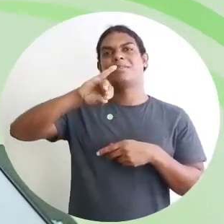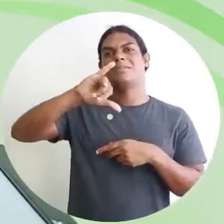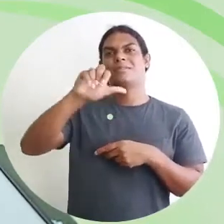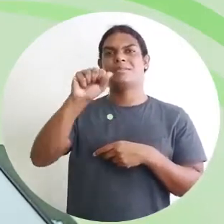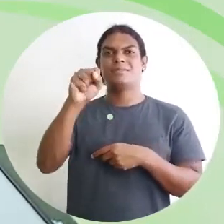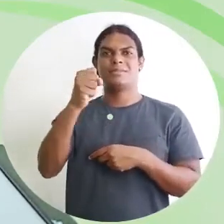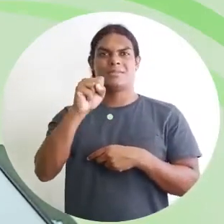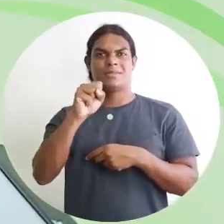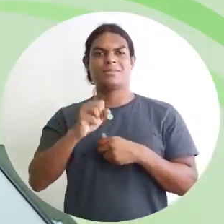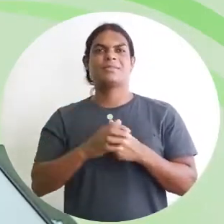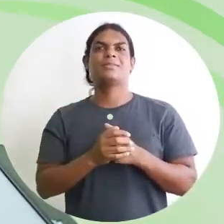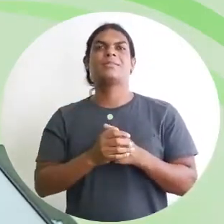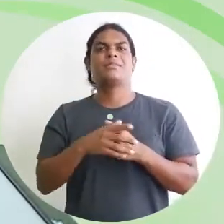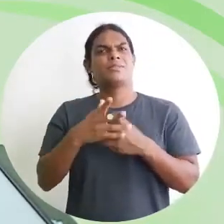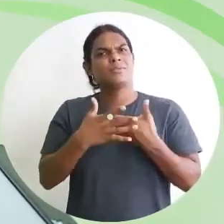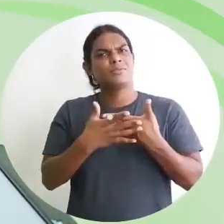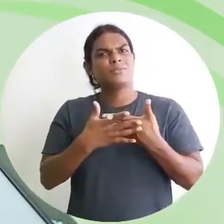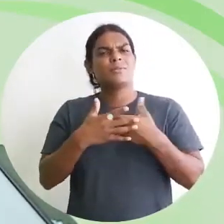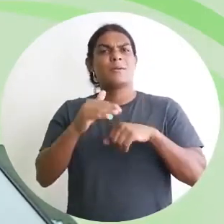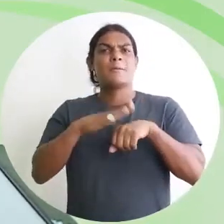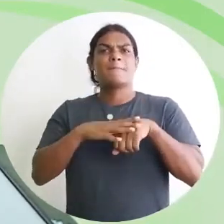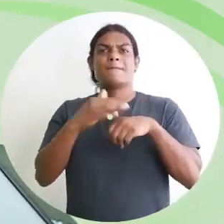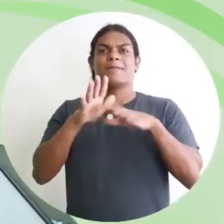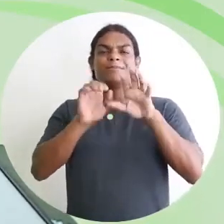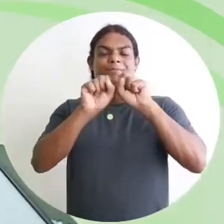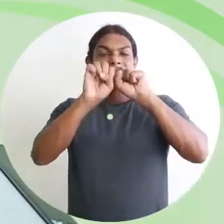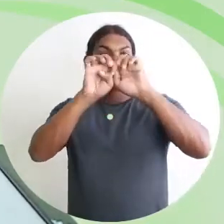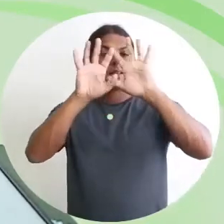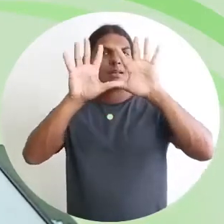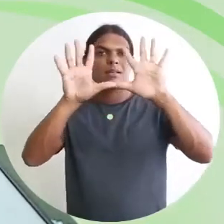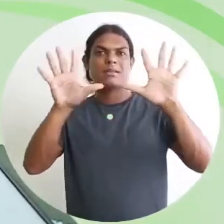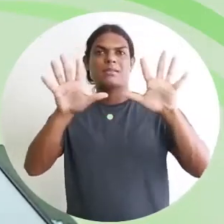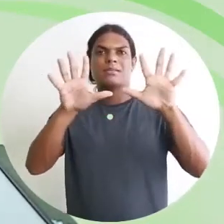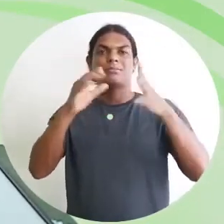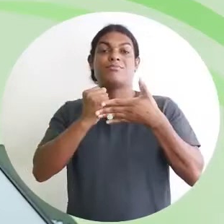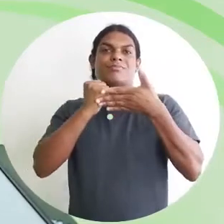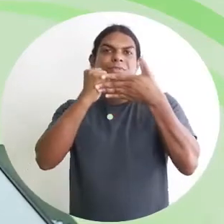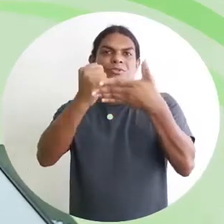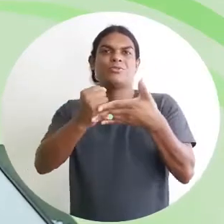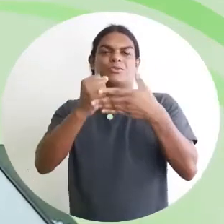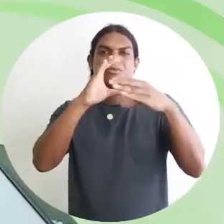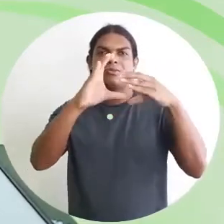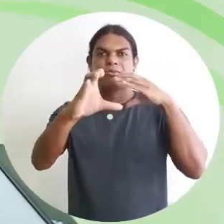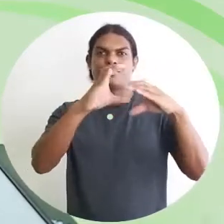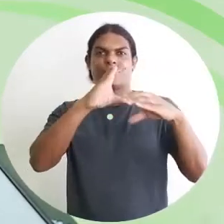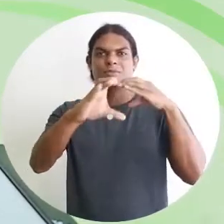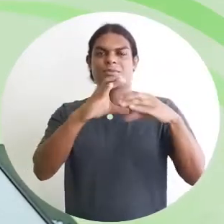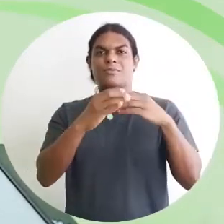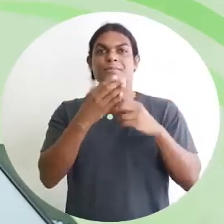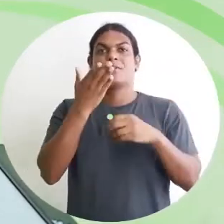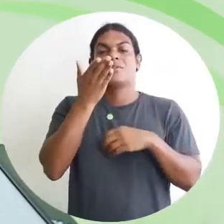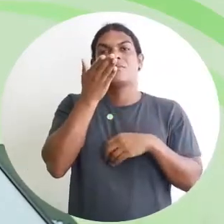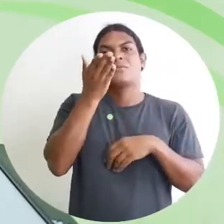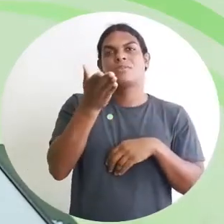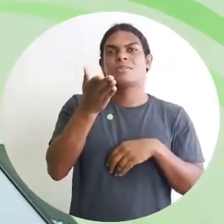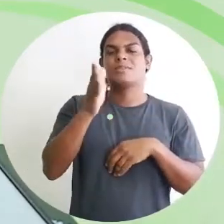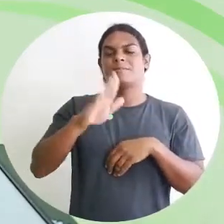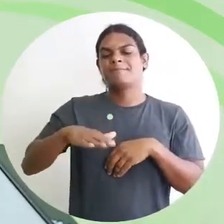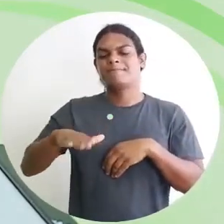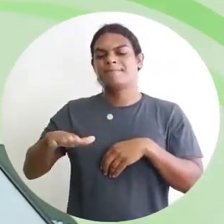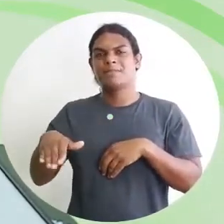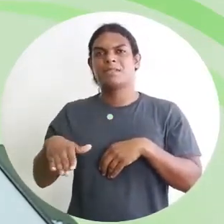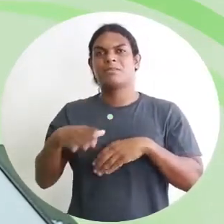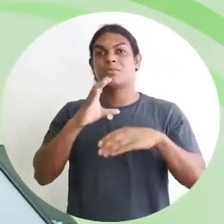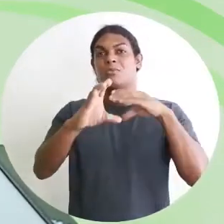né? Então isso aí facilita a nossa comunicação. Do mesmo jeito, é com a pessoa com deficiência, quando você vai se comunicar com ela,